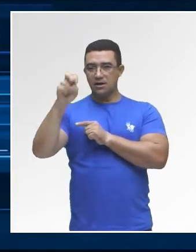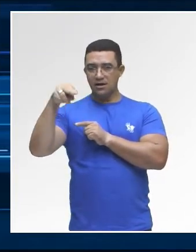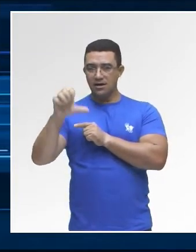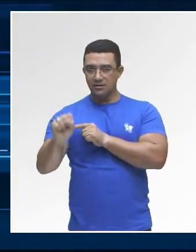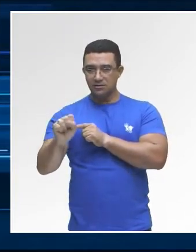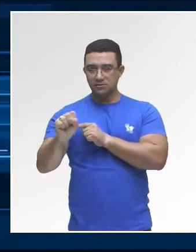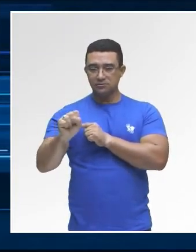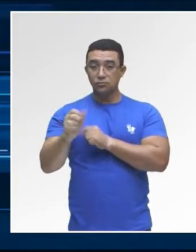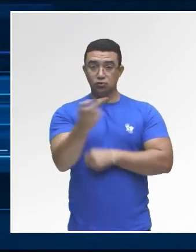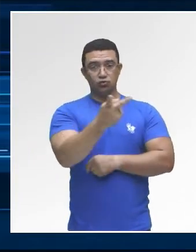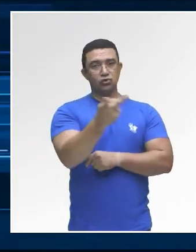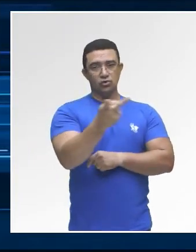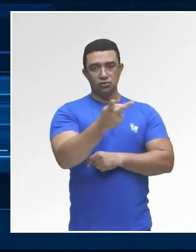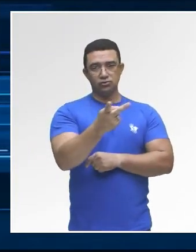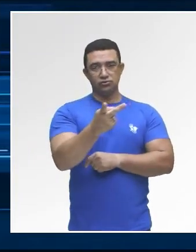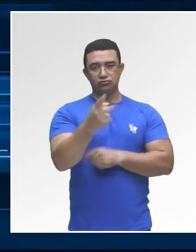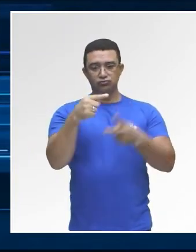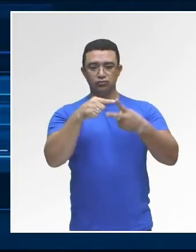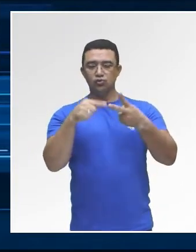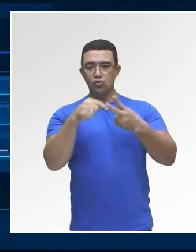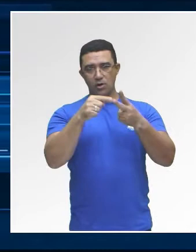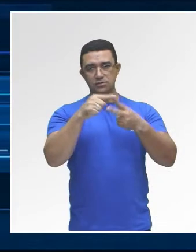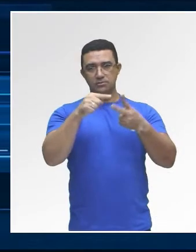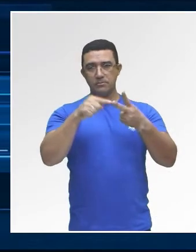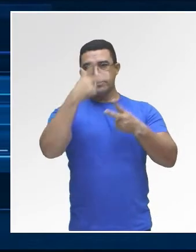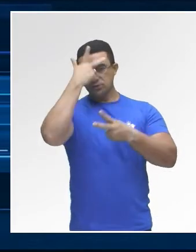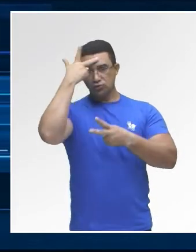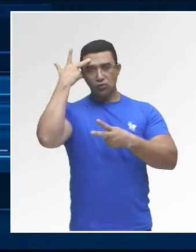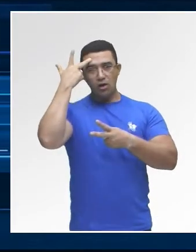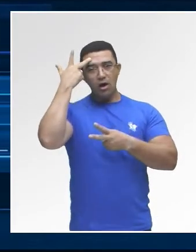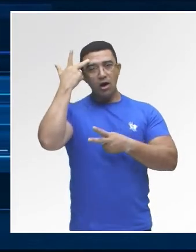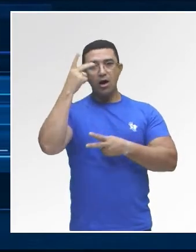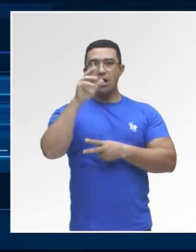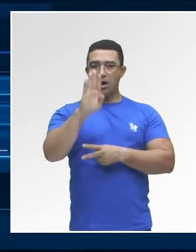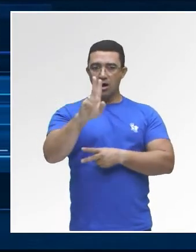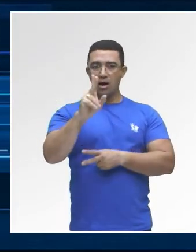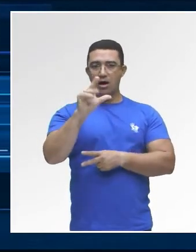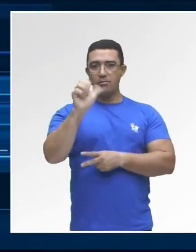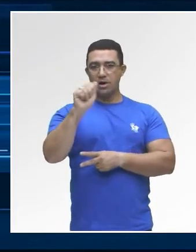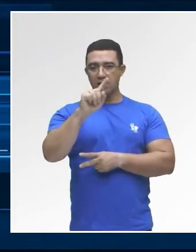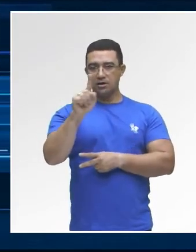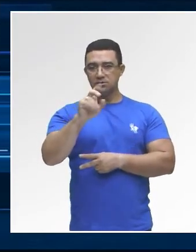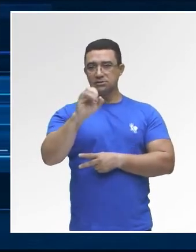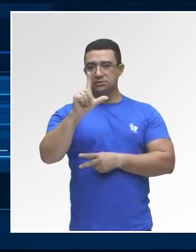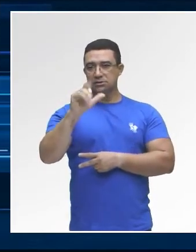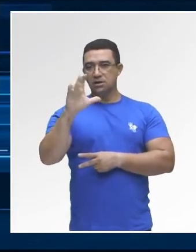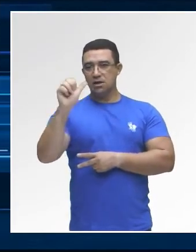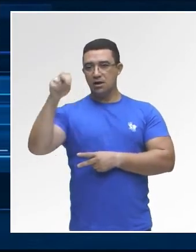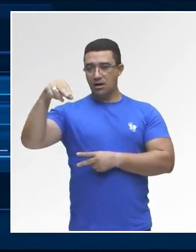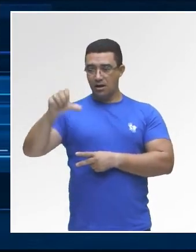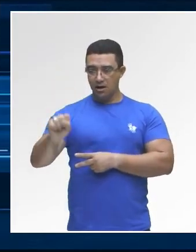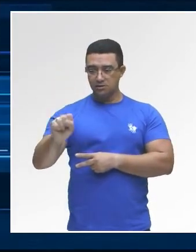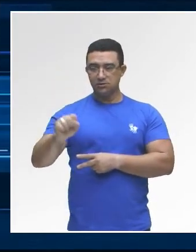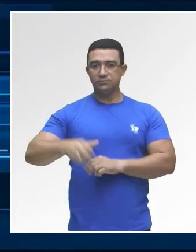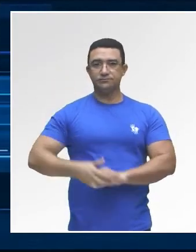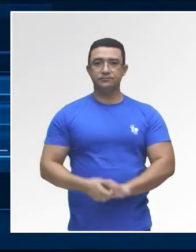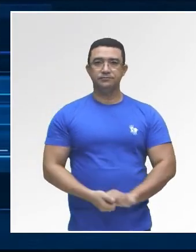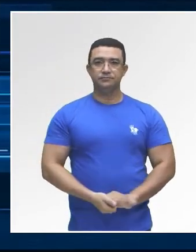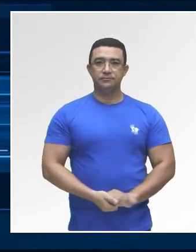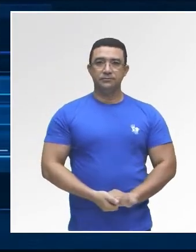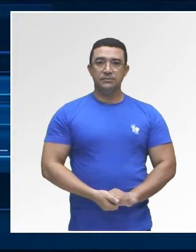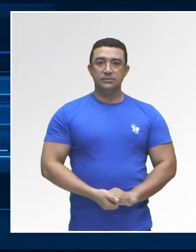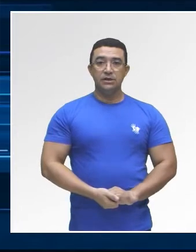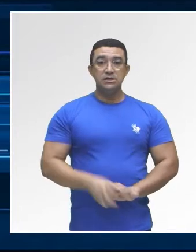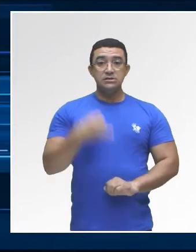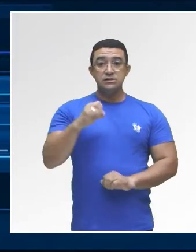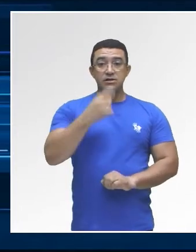são brasileiros, certo? We are, nós somos Brazilians, brasileiros. Se eu falar de